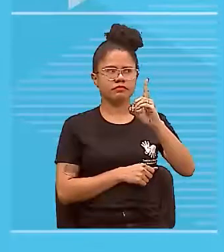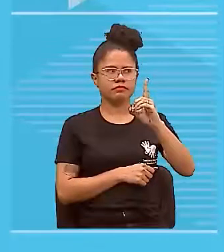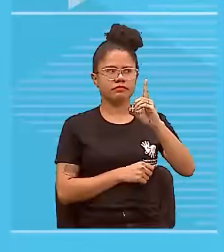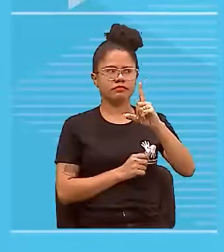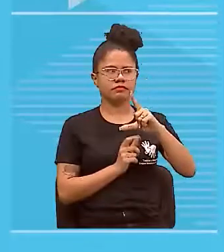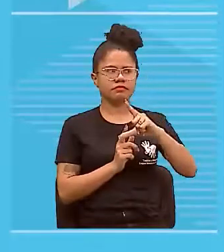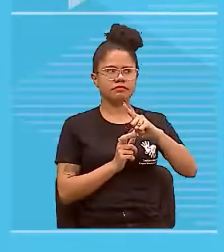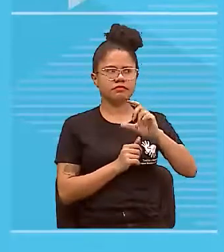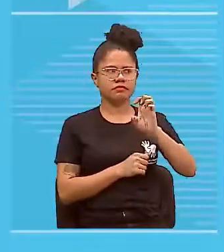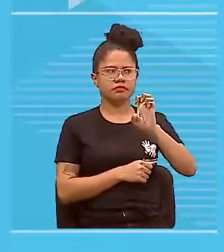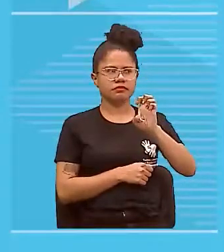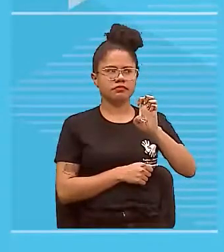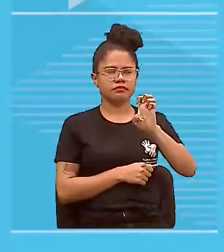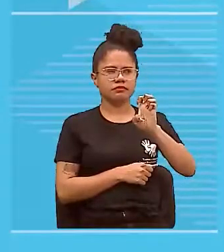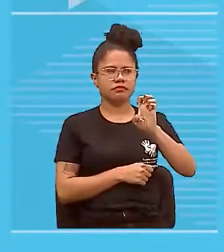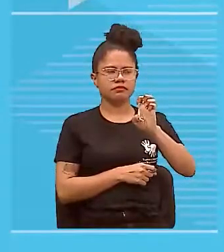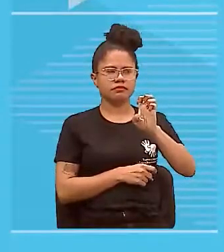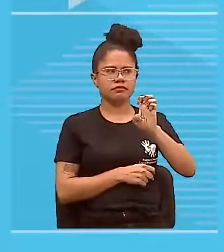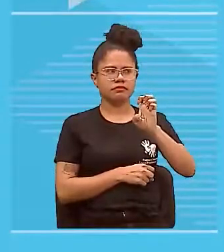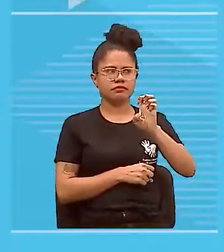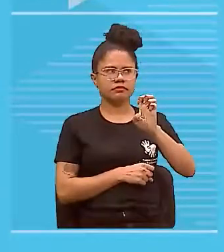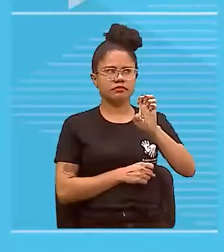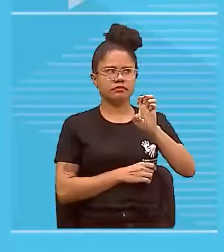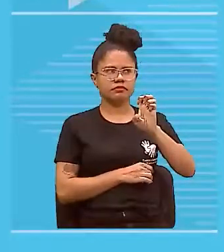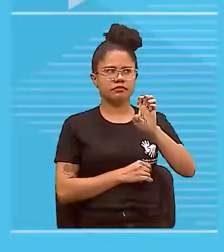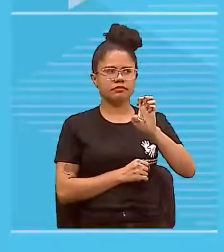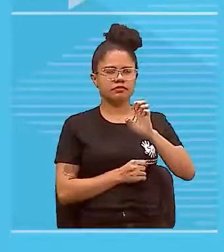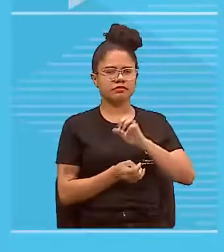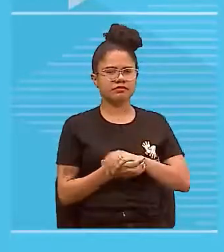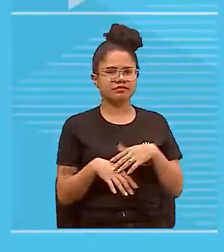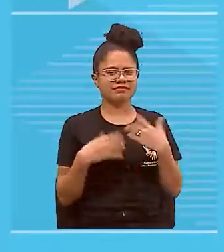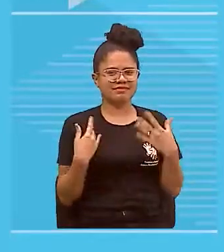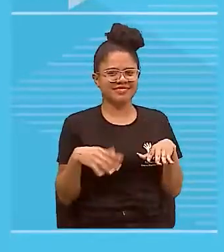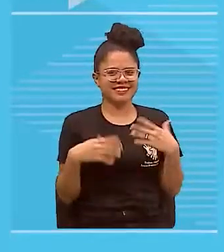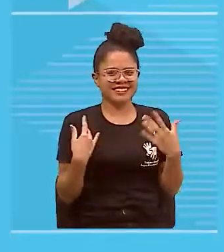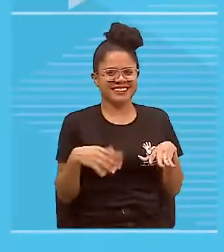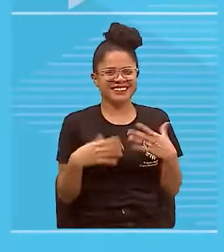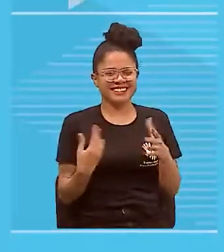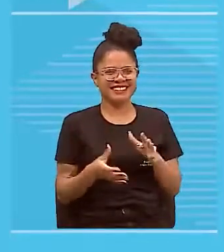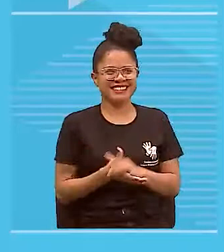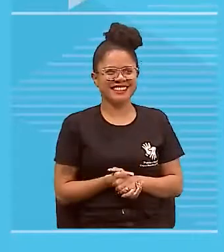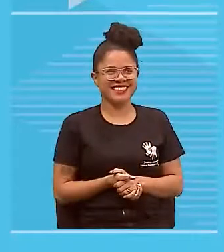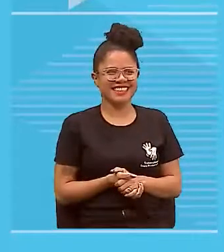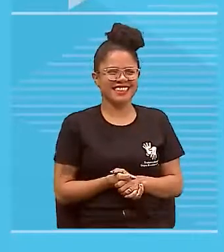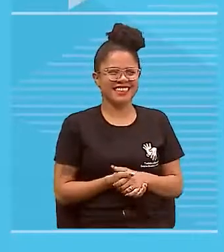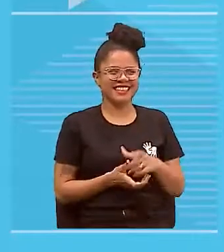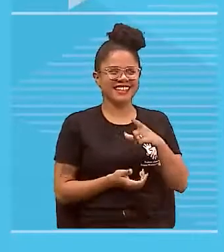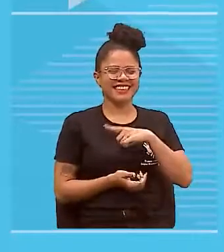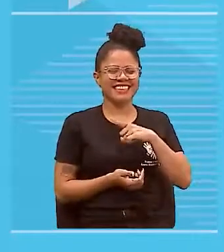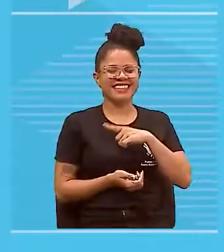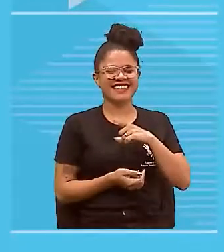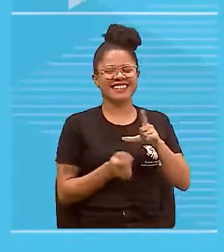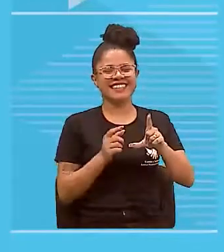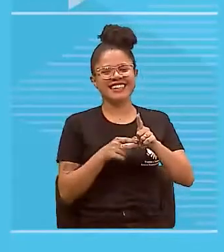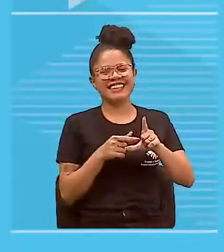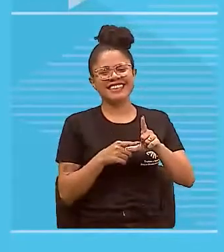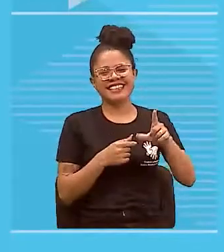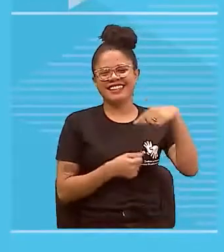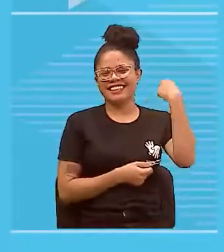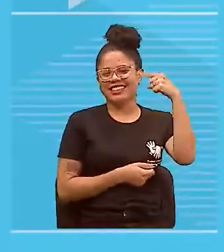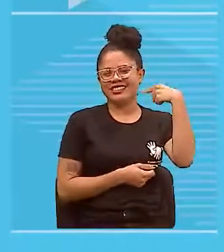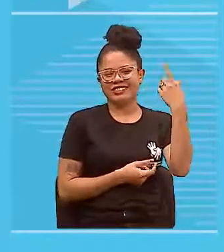revoltado com o tratamento que dão aos bois Vixe Maria tem a letra que é doido né